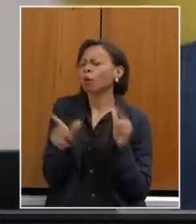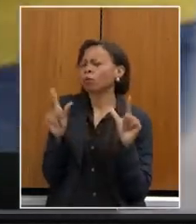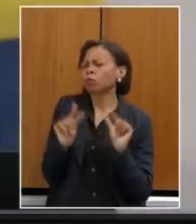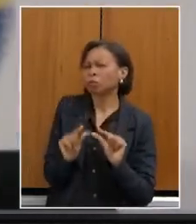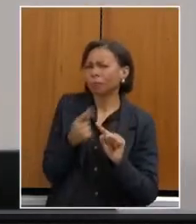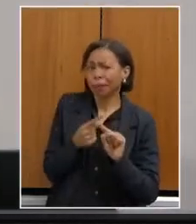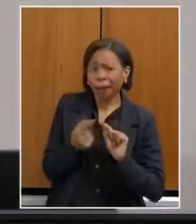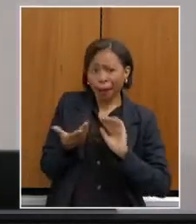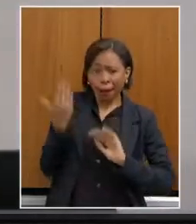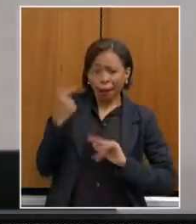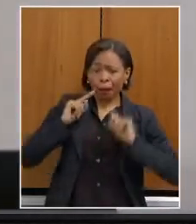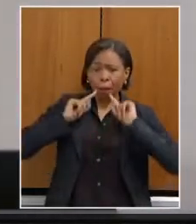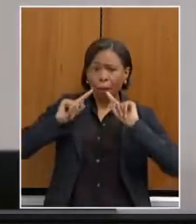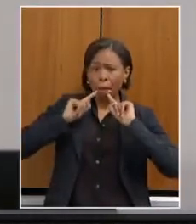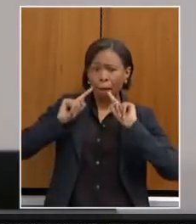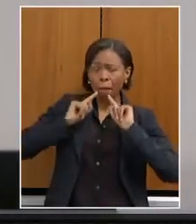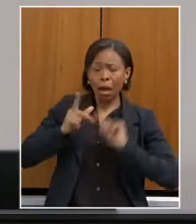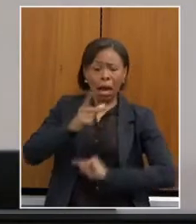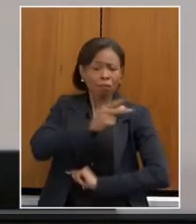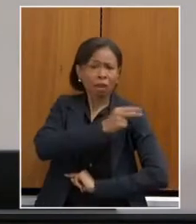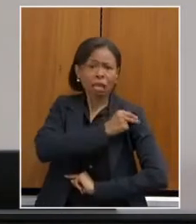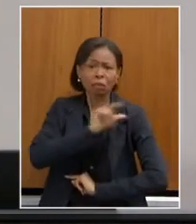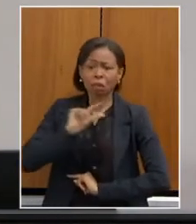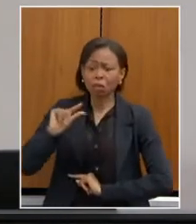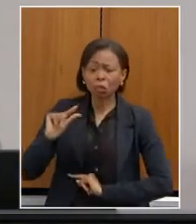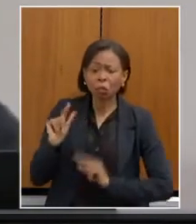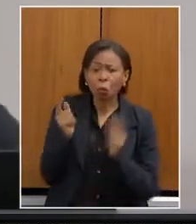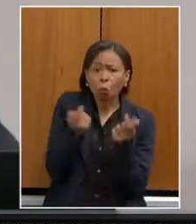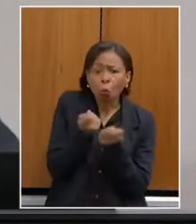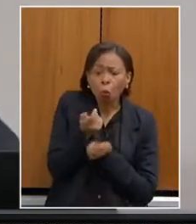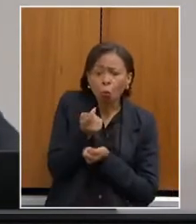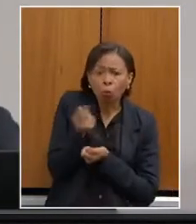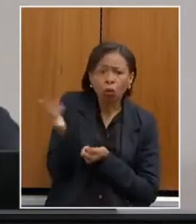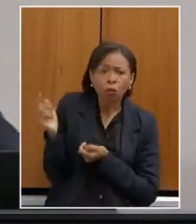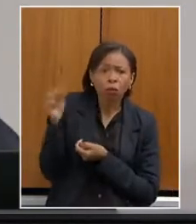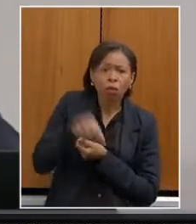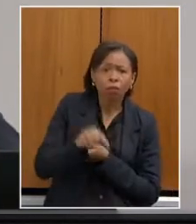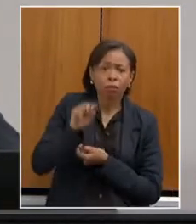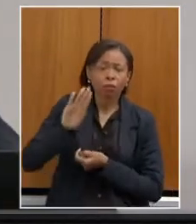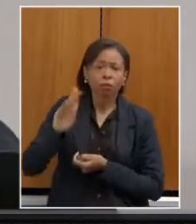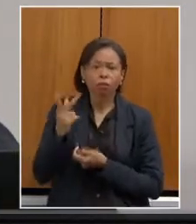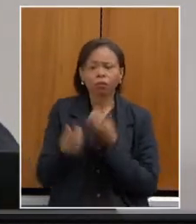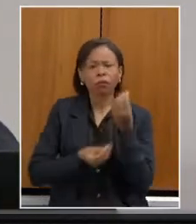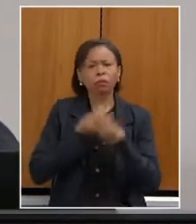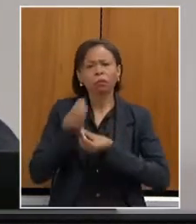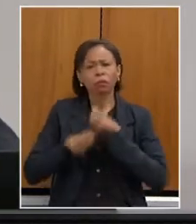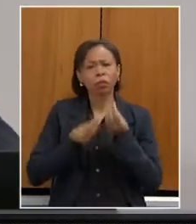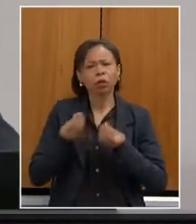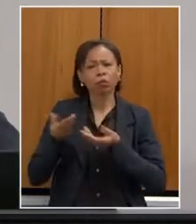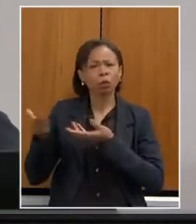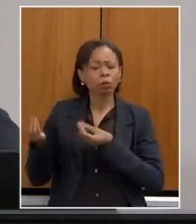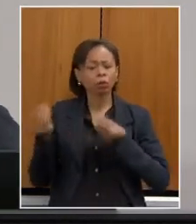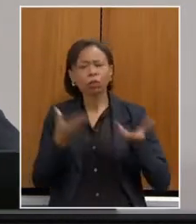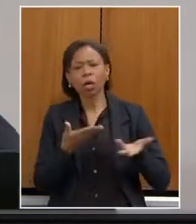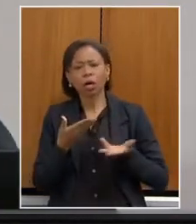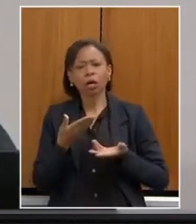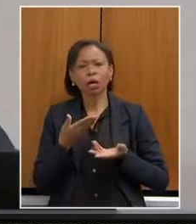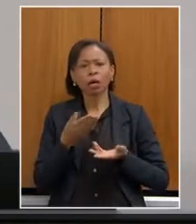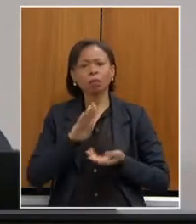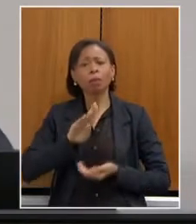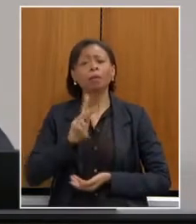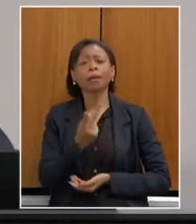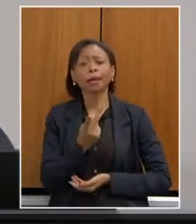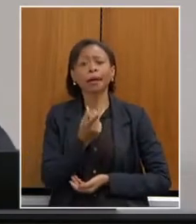menos vacinas? Isso foi repactuado? Qual é a situação real da transferência de vacinas para Belo Horizonte? Essa